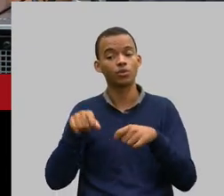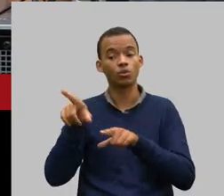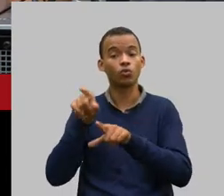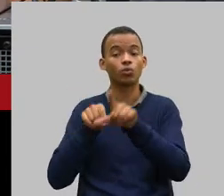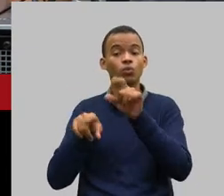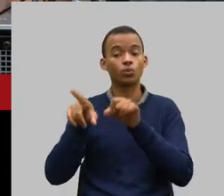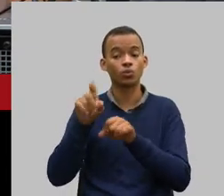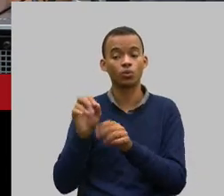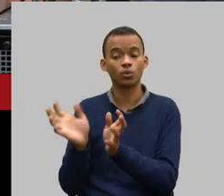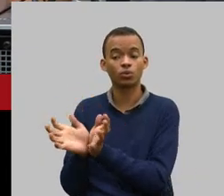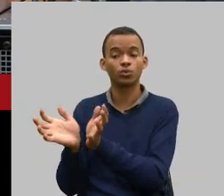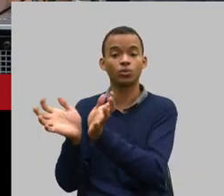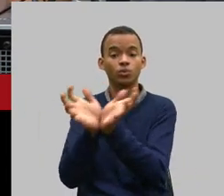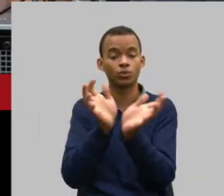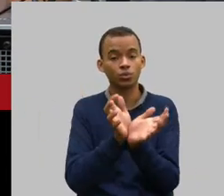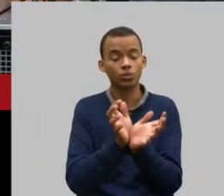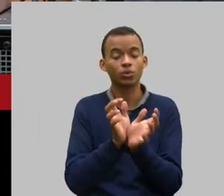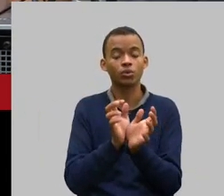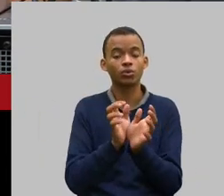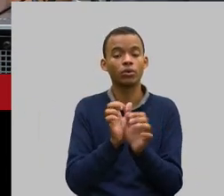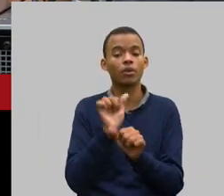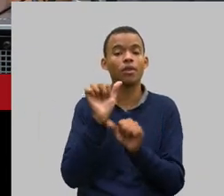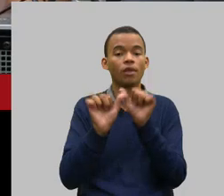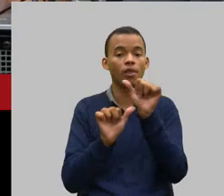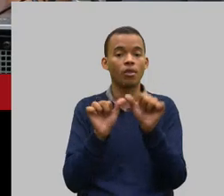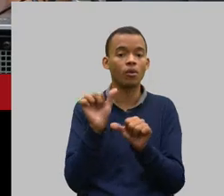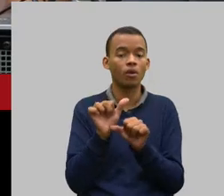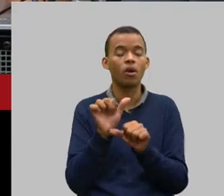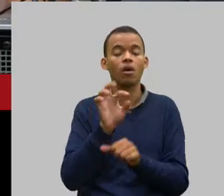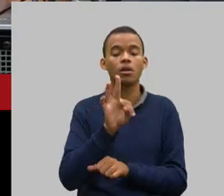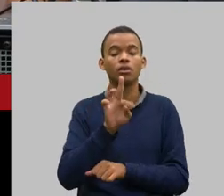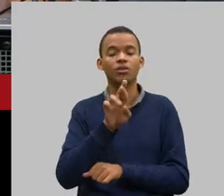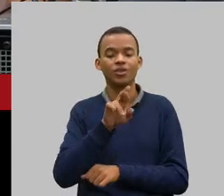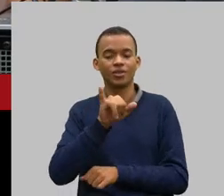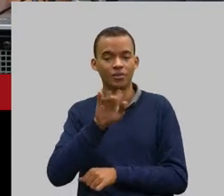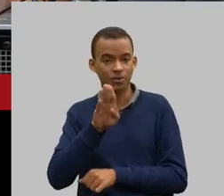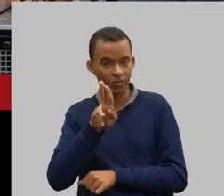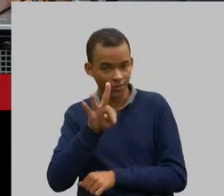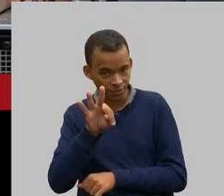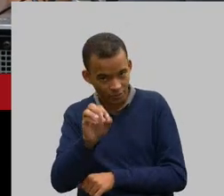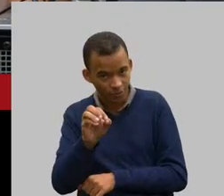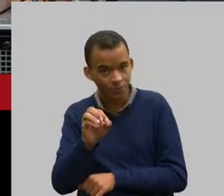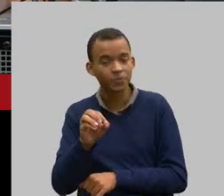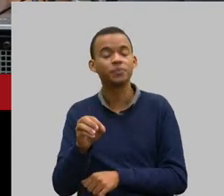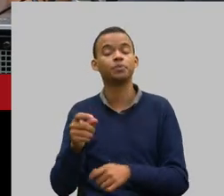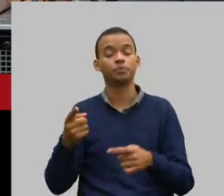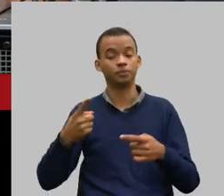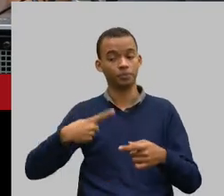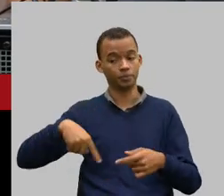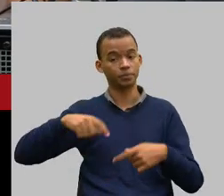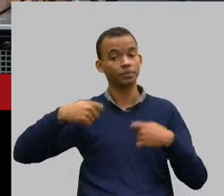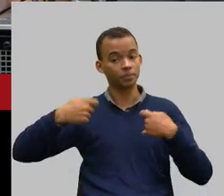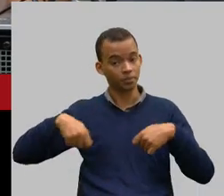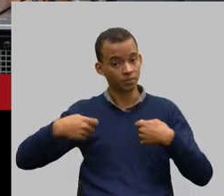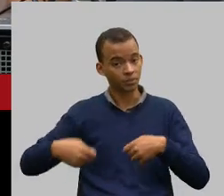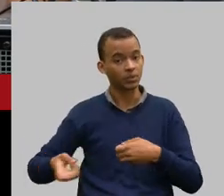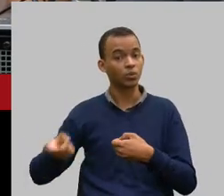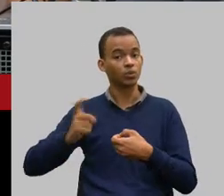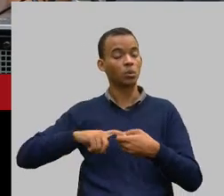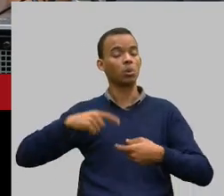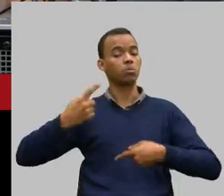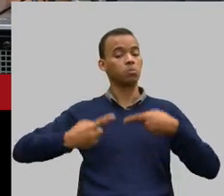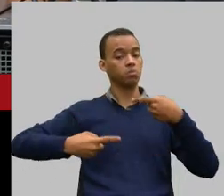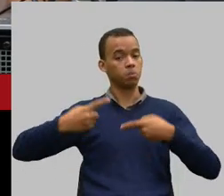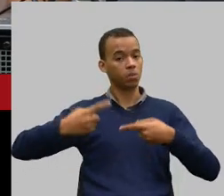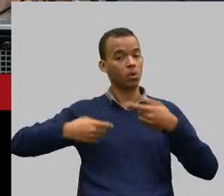substituição tributária então Deputado é hora da gente voltar de novo à discussão colocar a importância